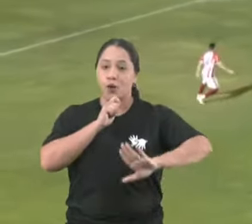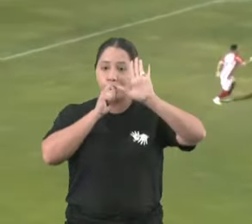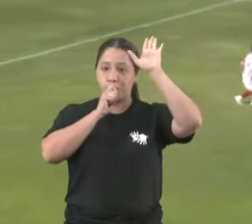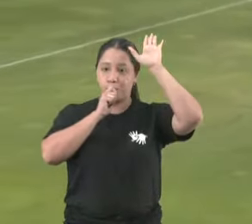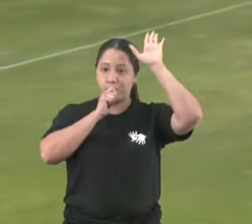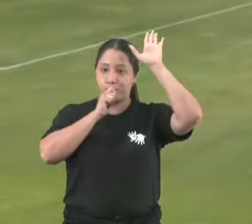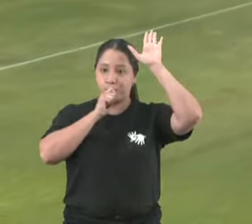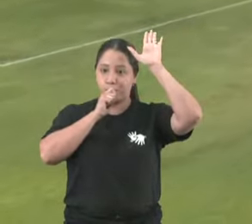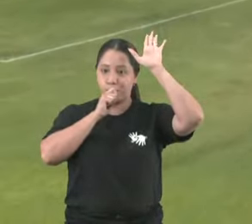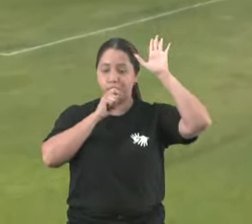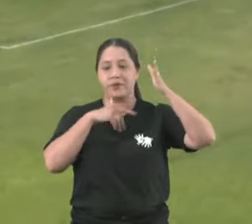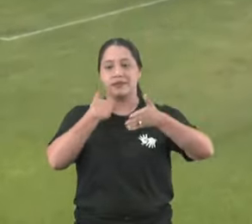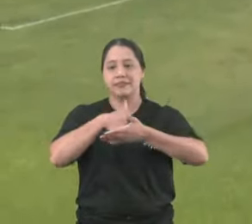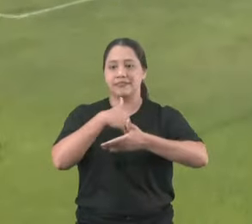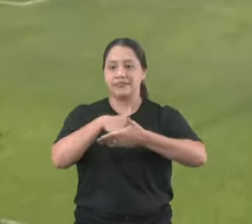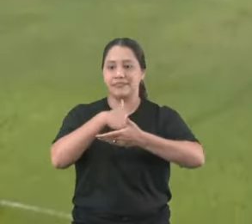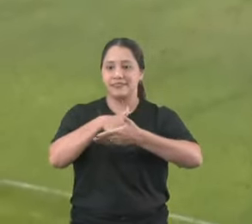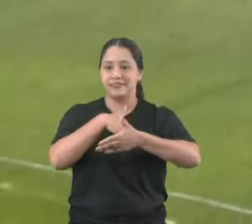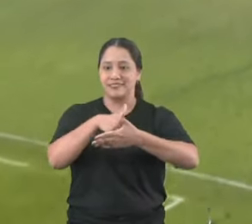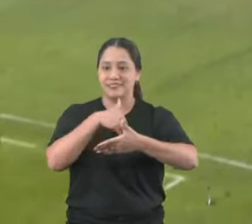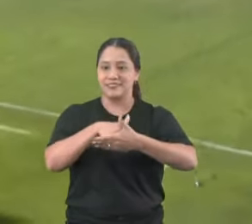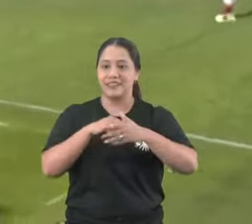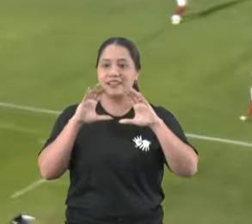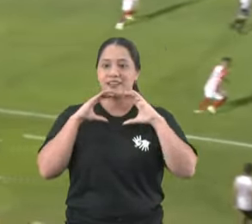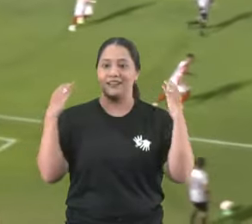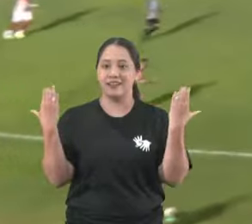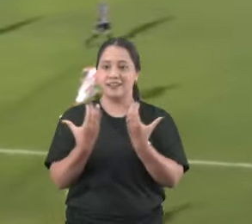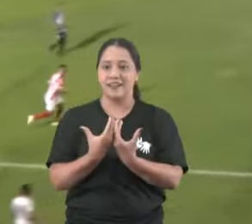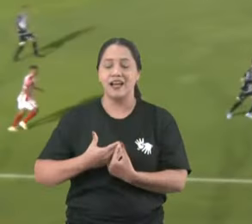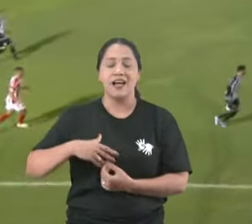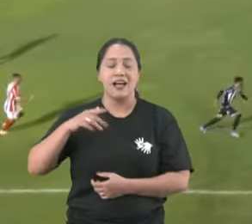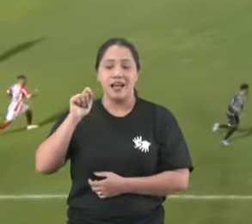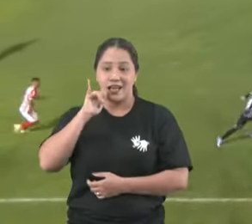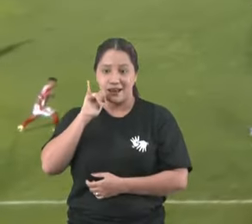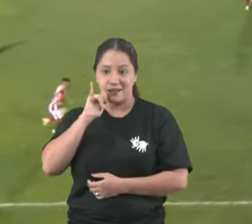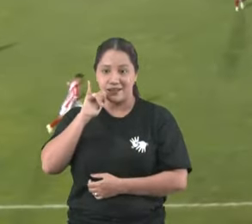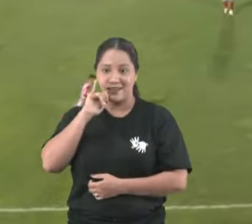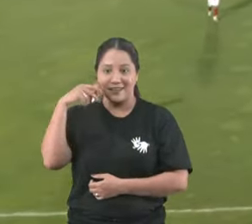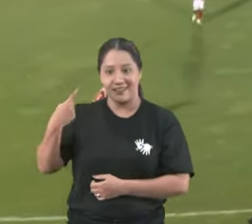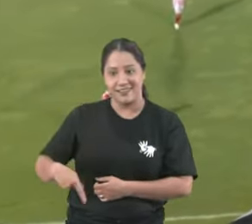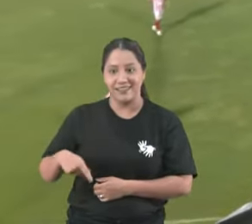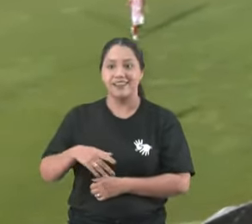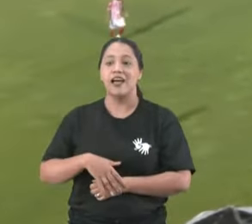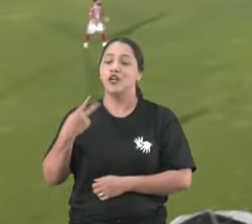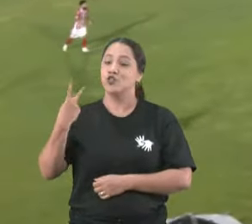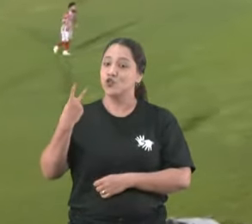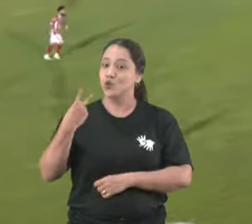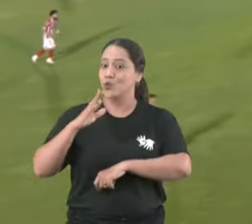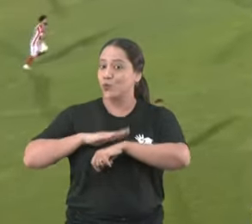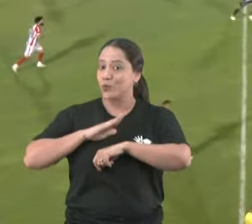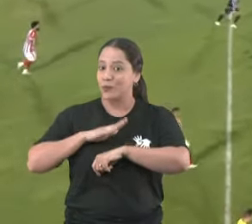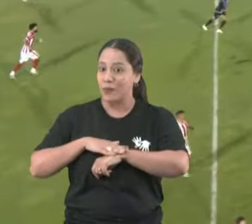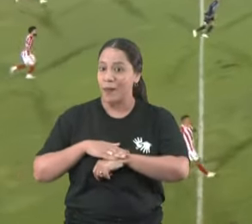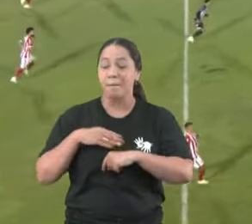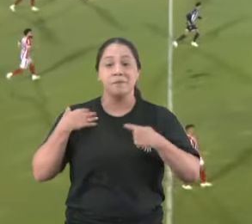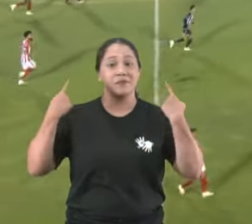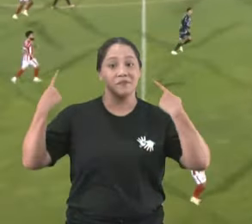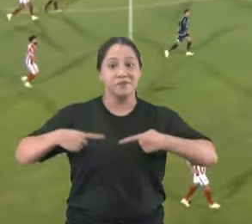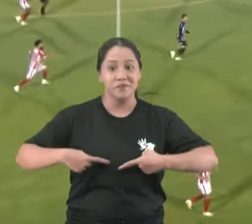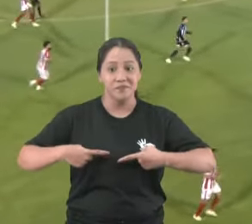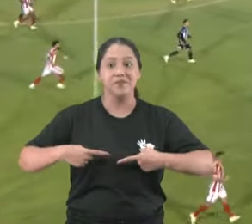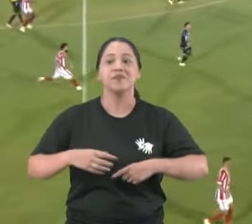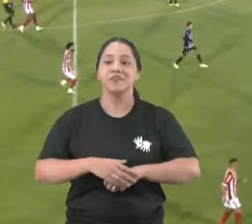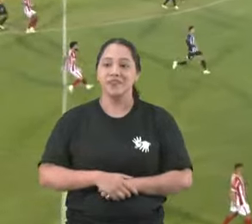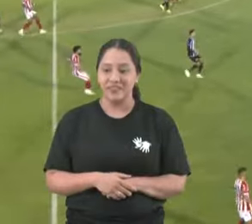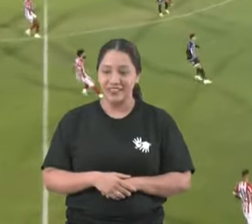Magalhães. Bola rolando no Coraci da Mata Fonseca. Segundo tempo do primeiro duelo da decisão do